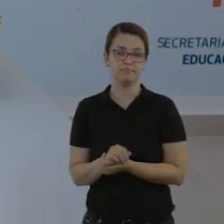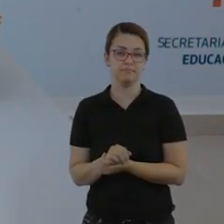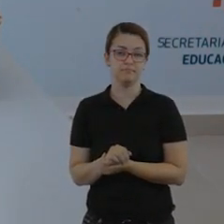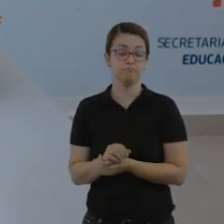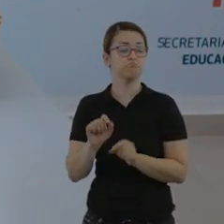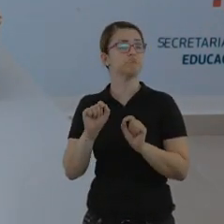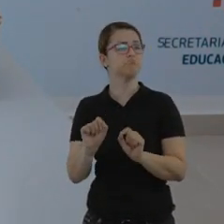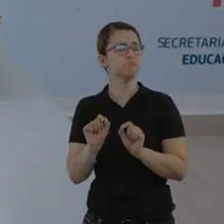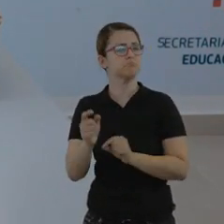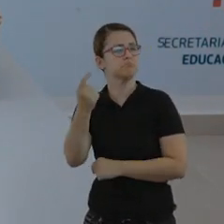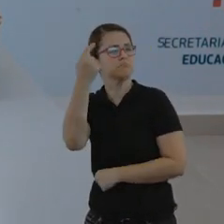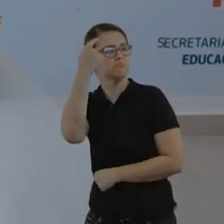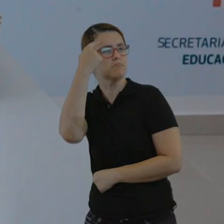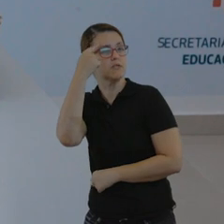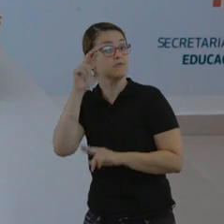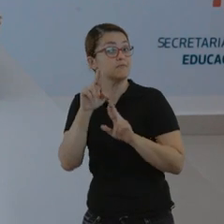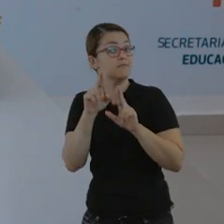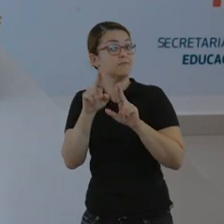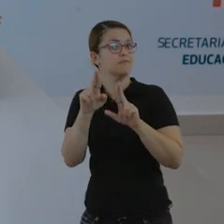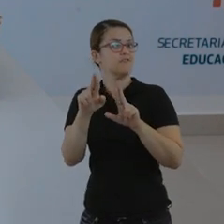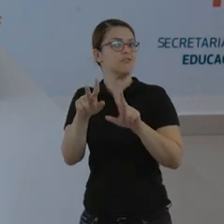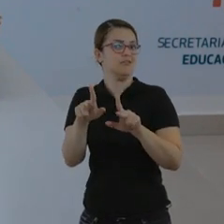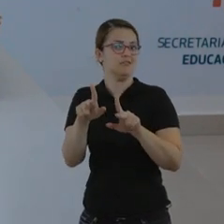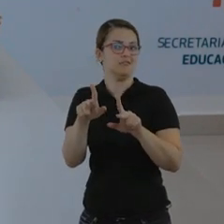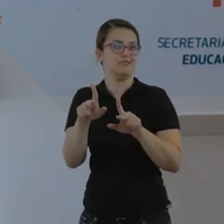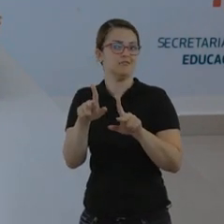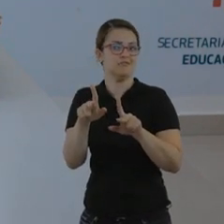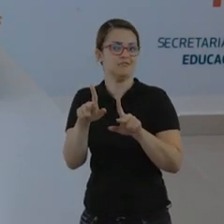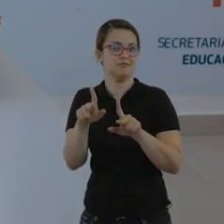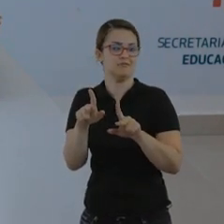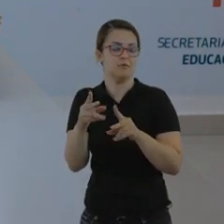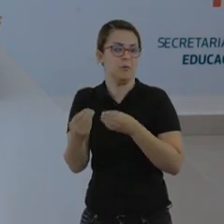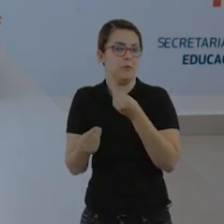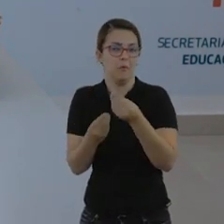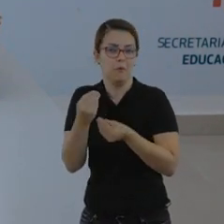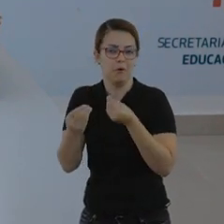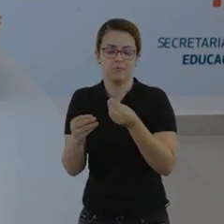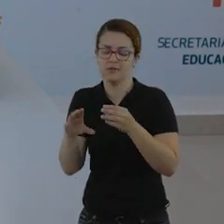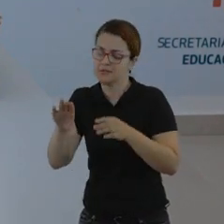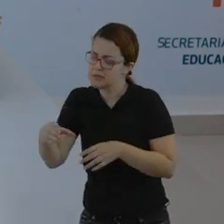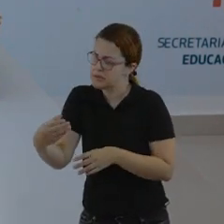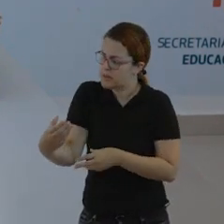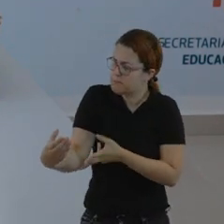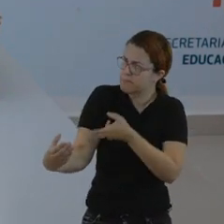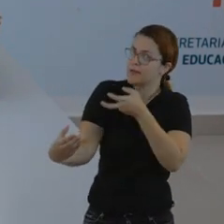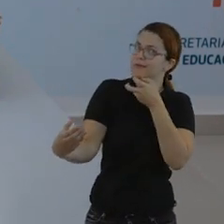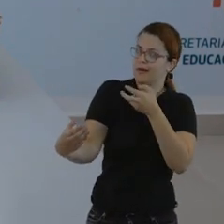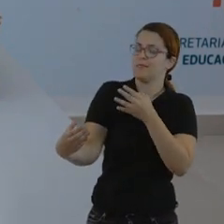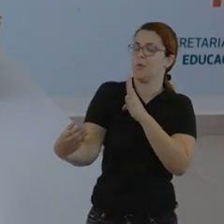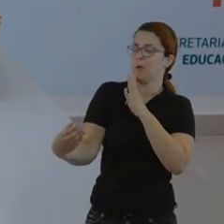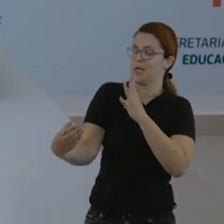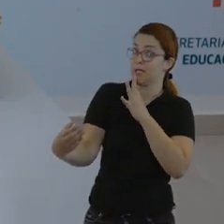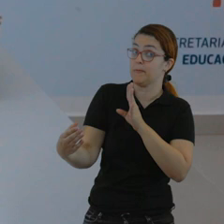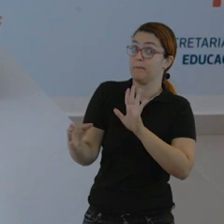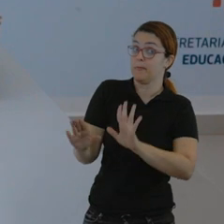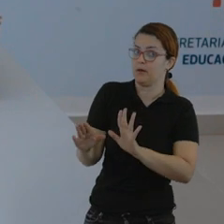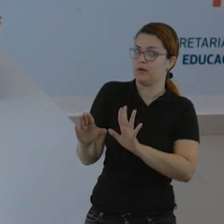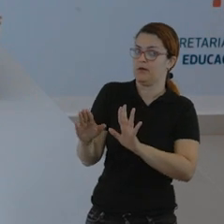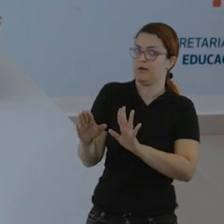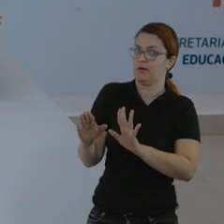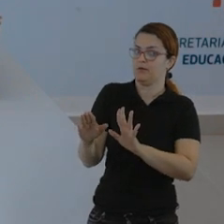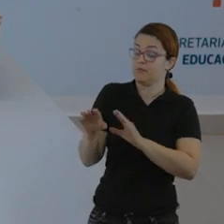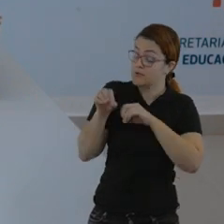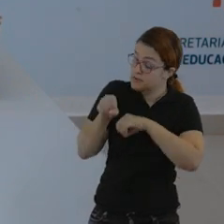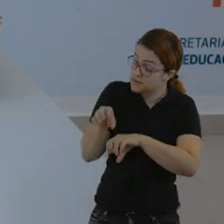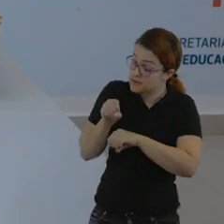Vocês vão pensar num olhar diferente que a criança vai ter para a fruta. Então a gente sabe que ele conhece, mas você vai enfatizar algumas coisas.